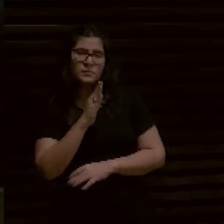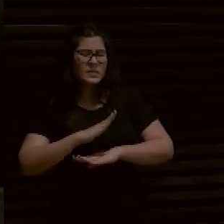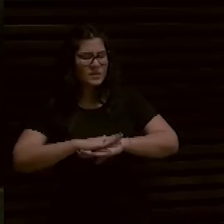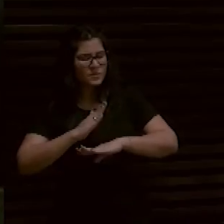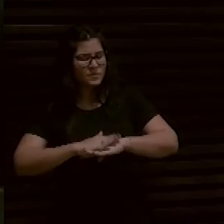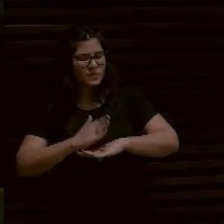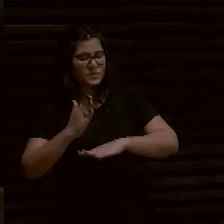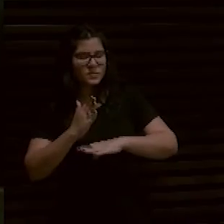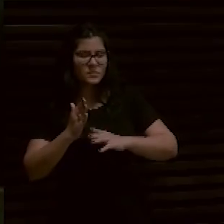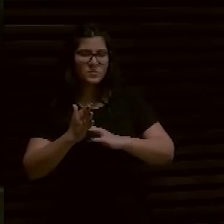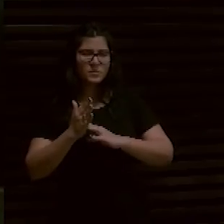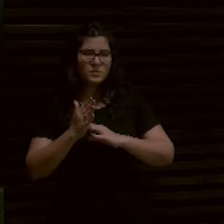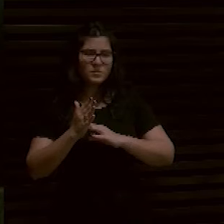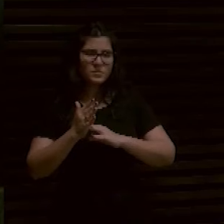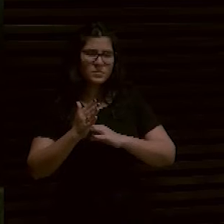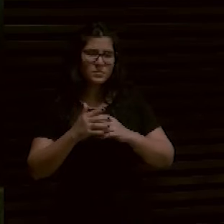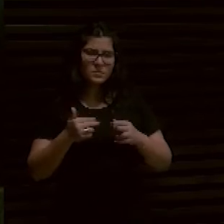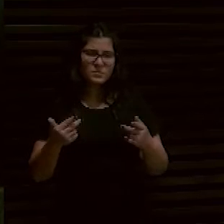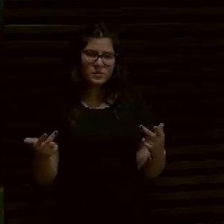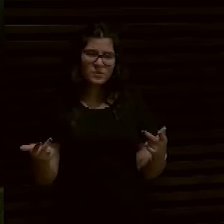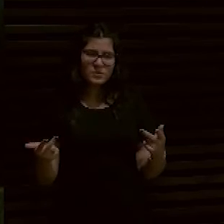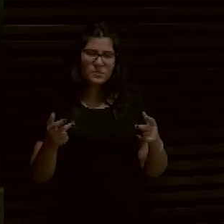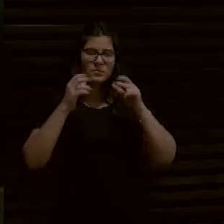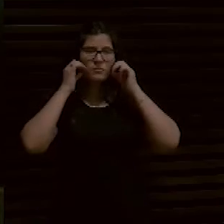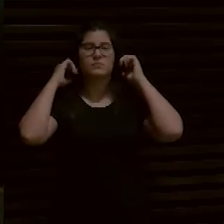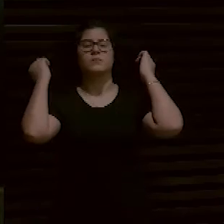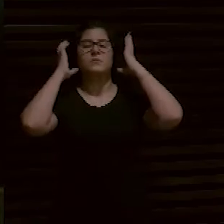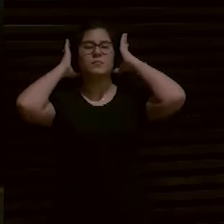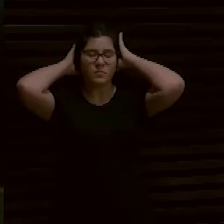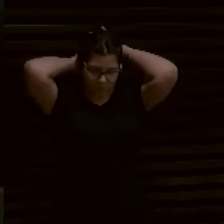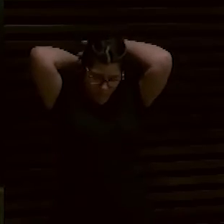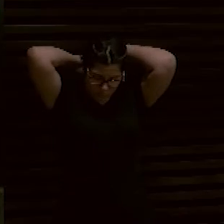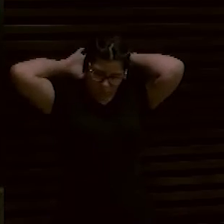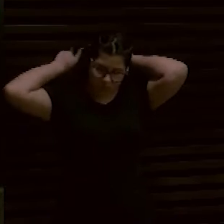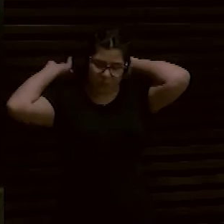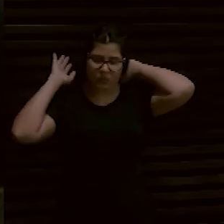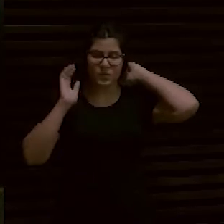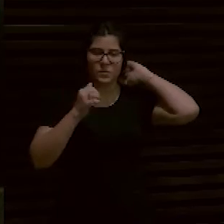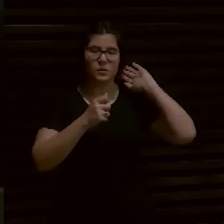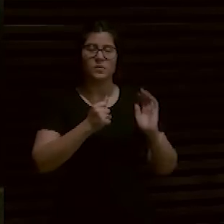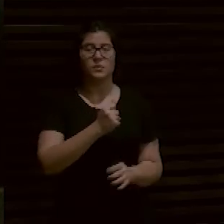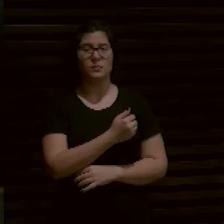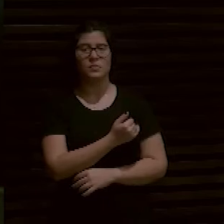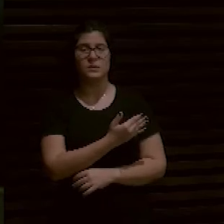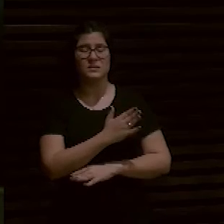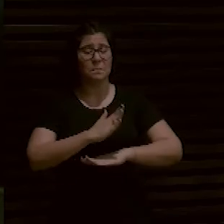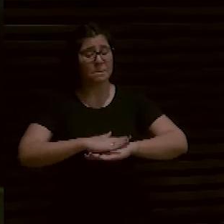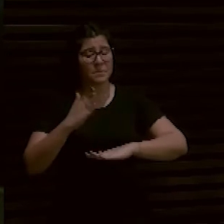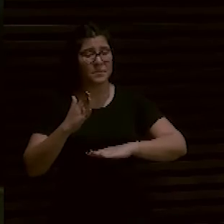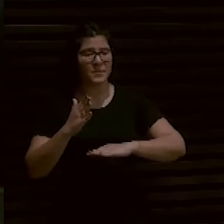que algumas coisas. É isso? O coração é mais enganoso